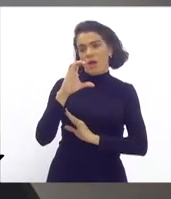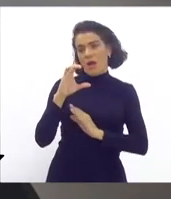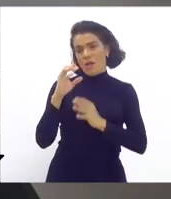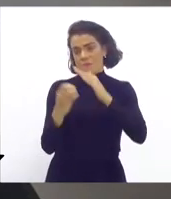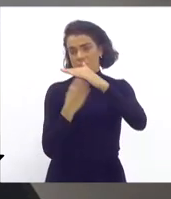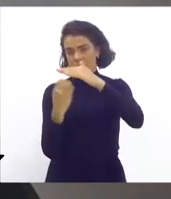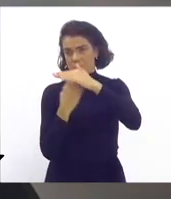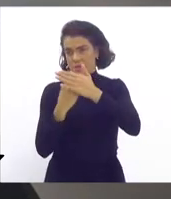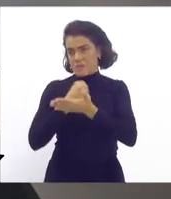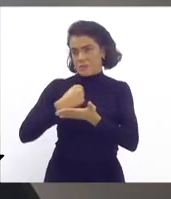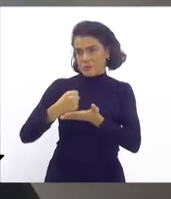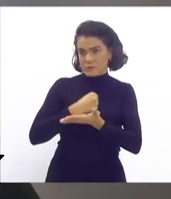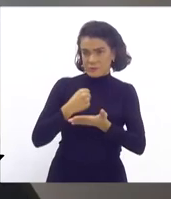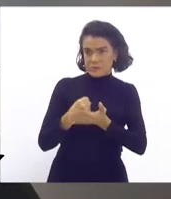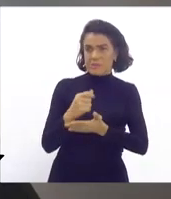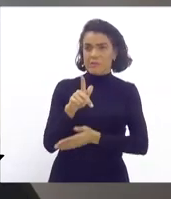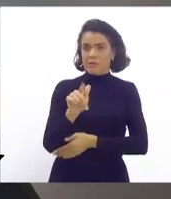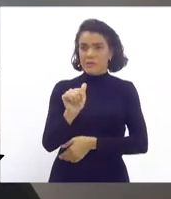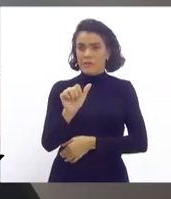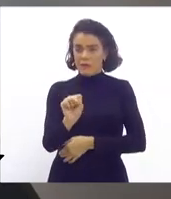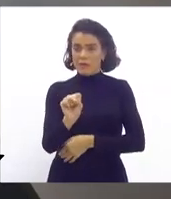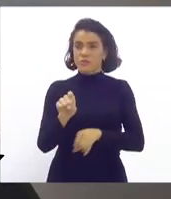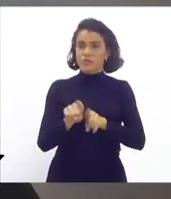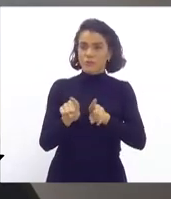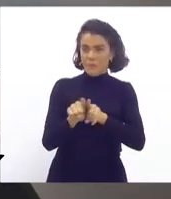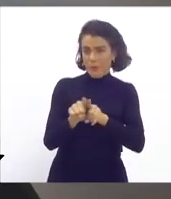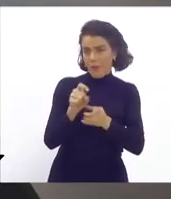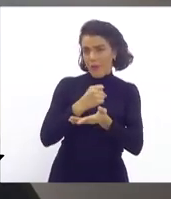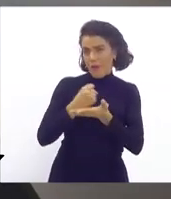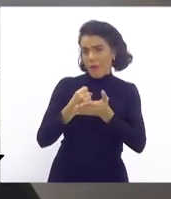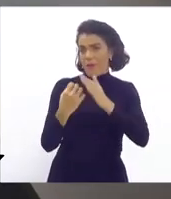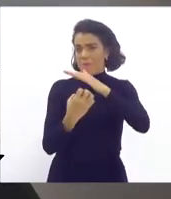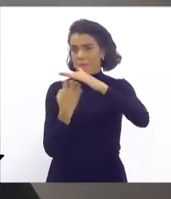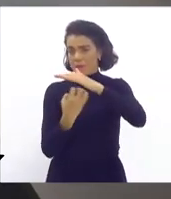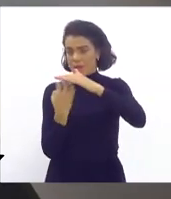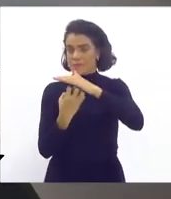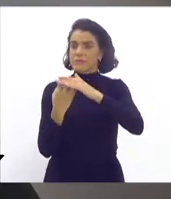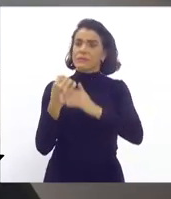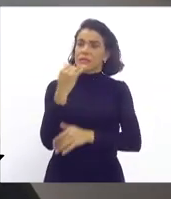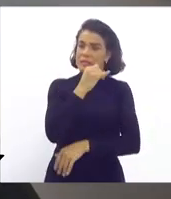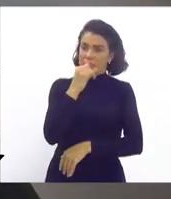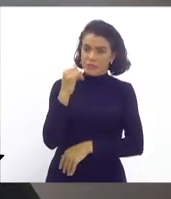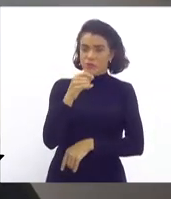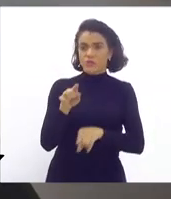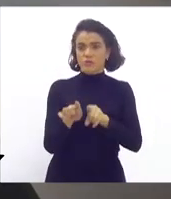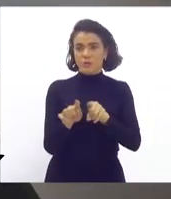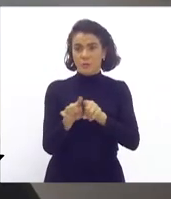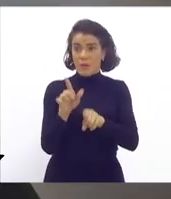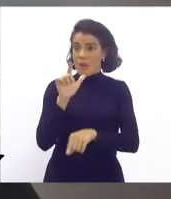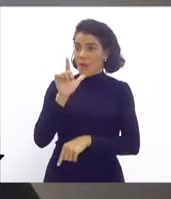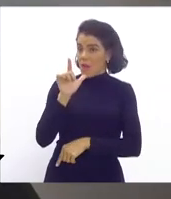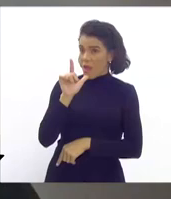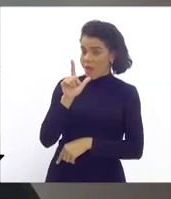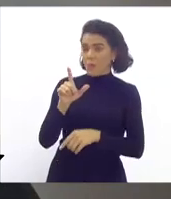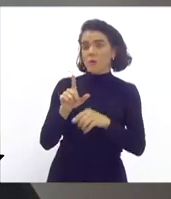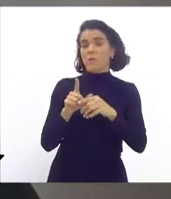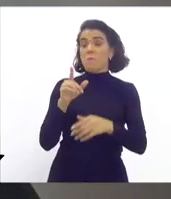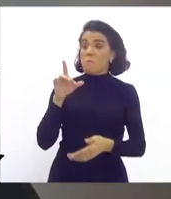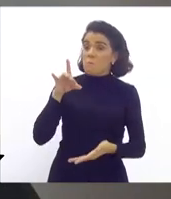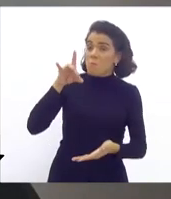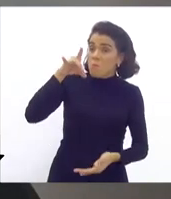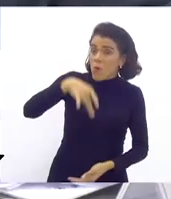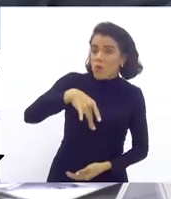as concessionárias de energia depois da concessionária de água e por último as concessionárias de